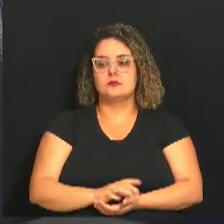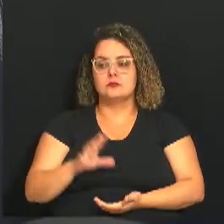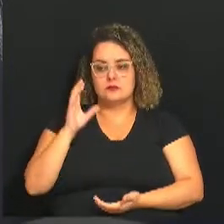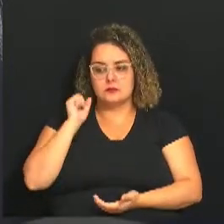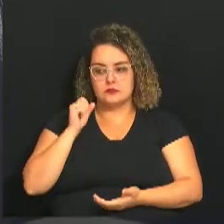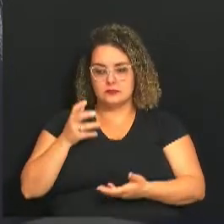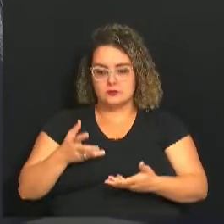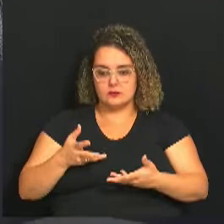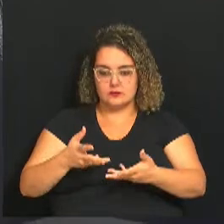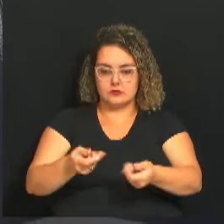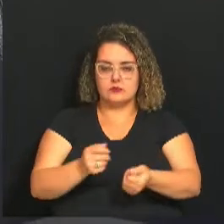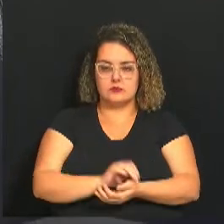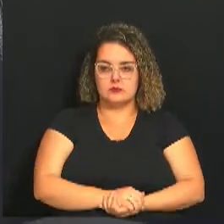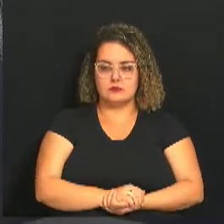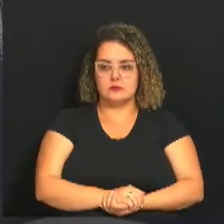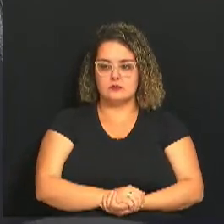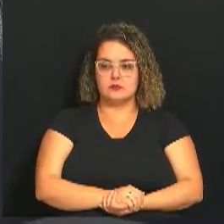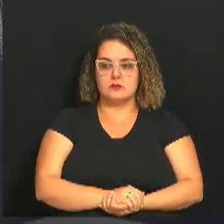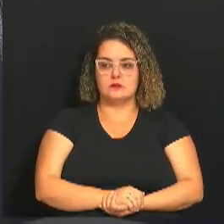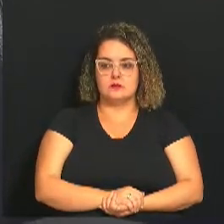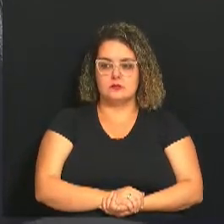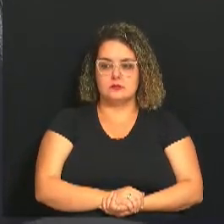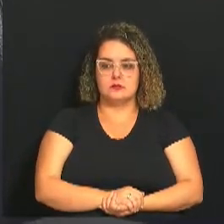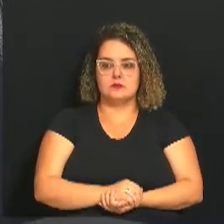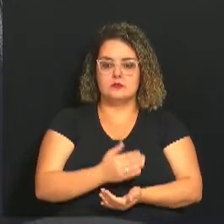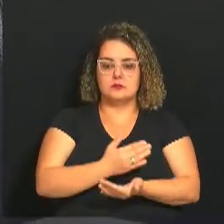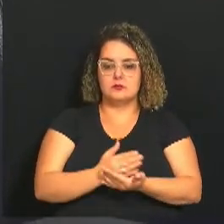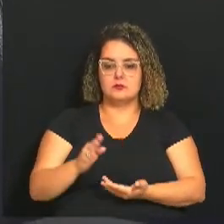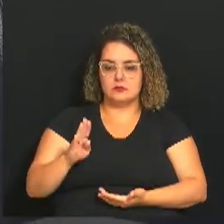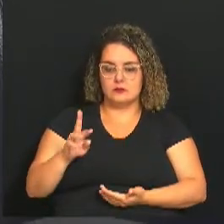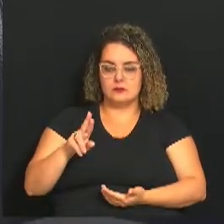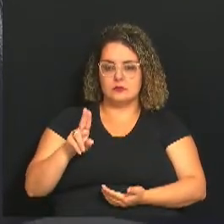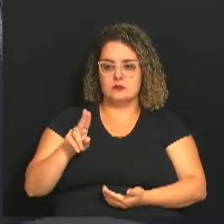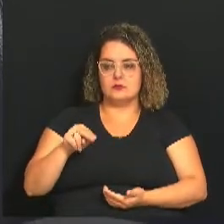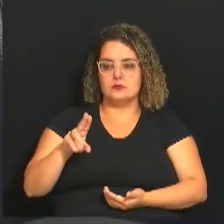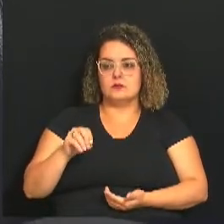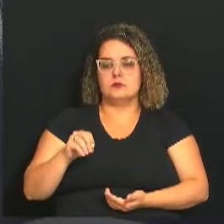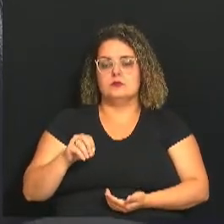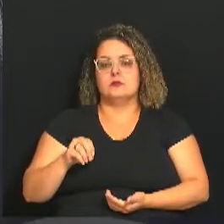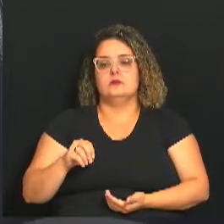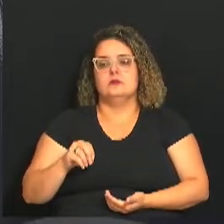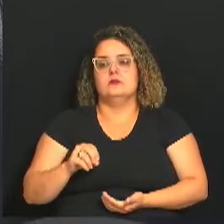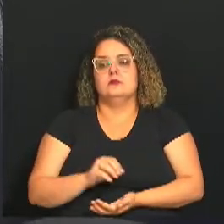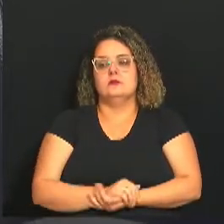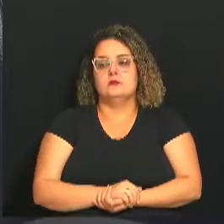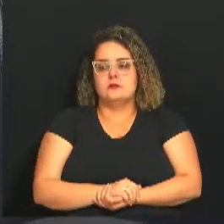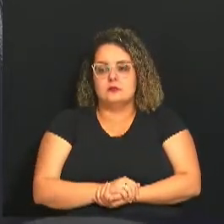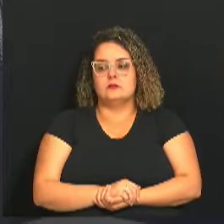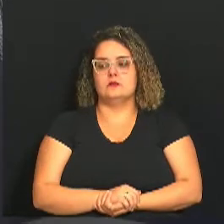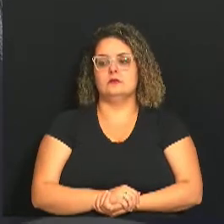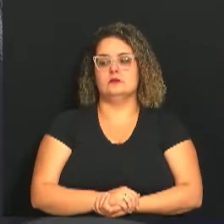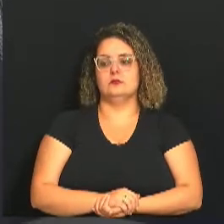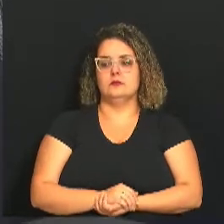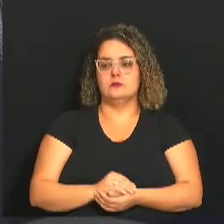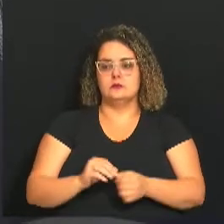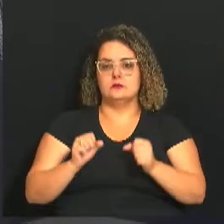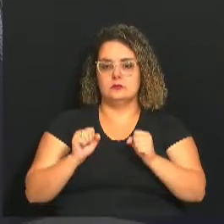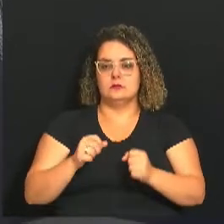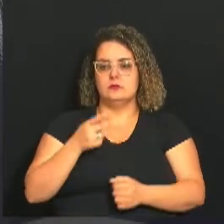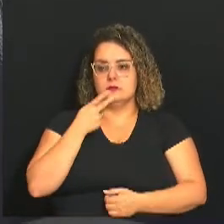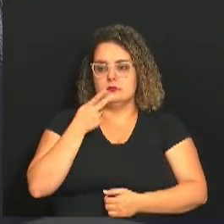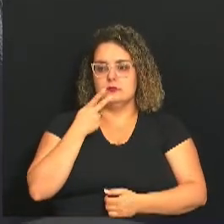hoje. Nós vamos iniciar pelo Bruno, que vai aqui. Bruno, você tem a palavra